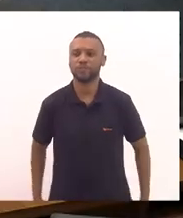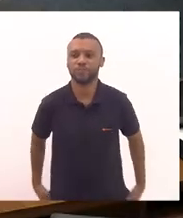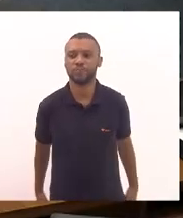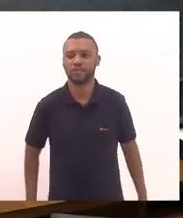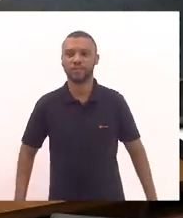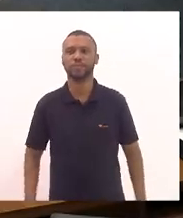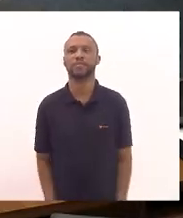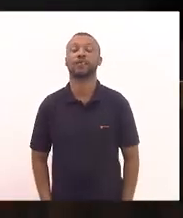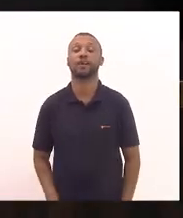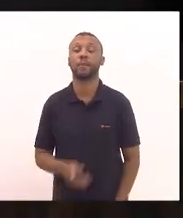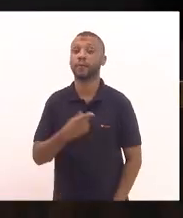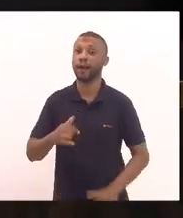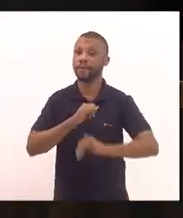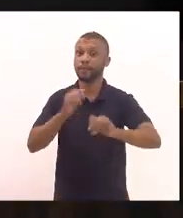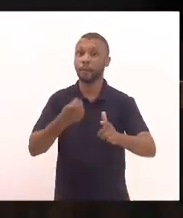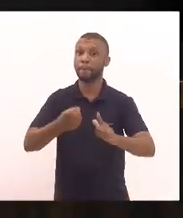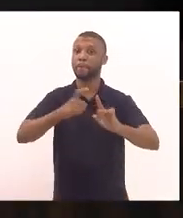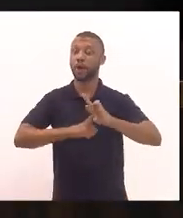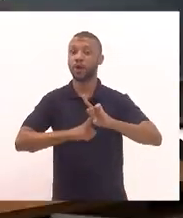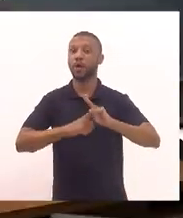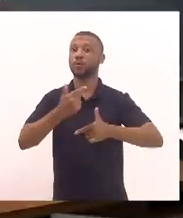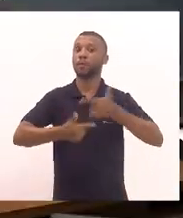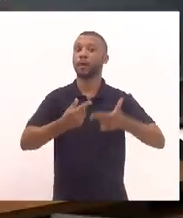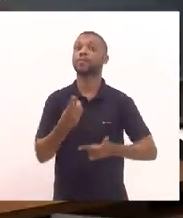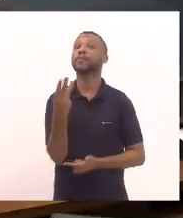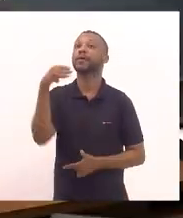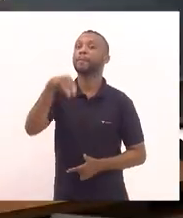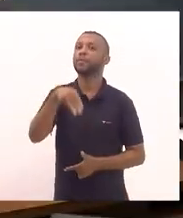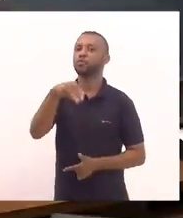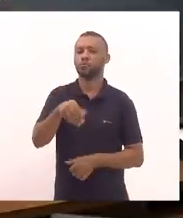Presidência, suspende os trabalhos por 3 minutos.